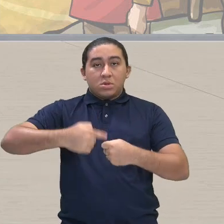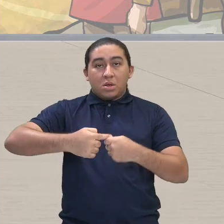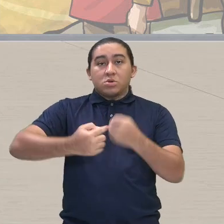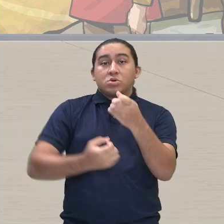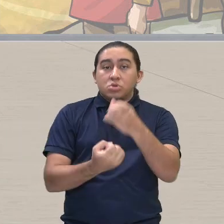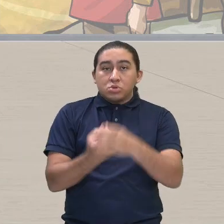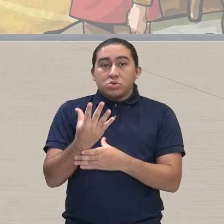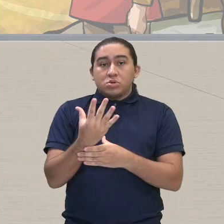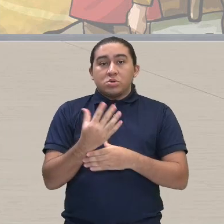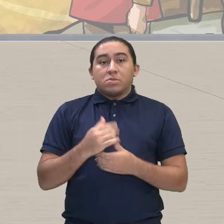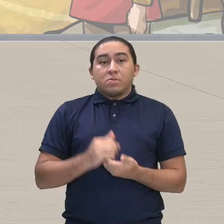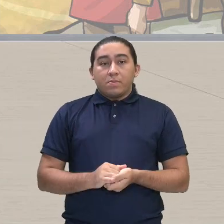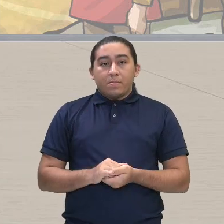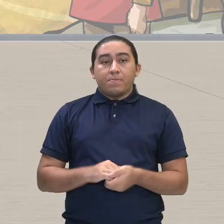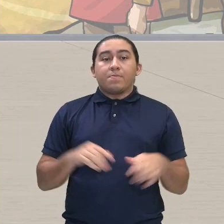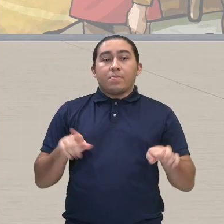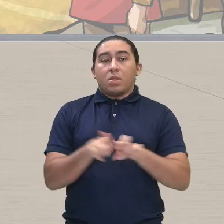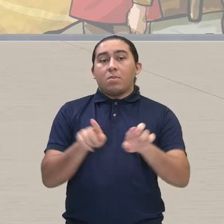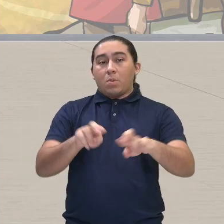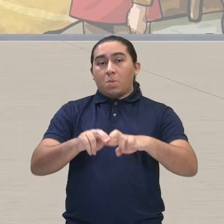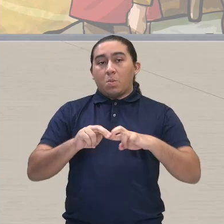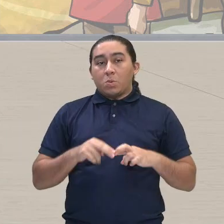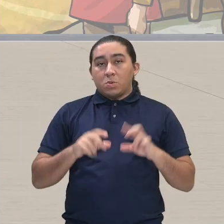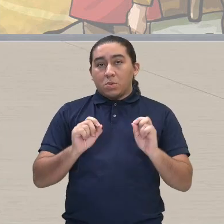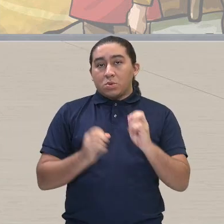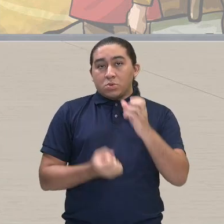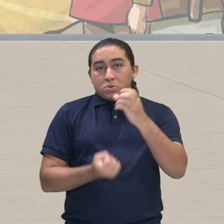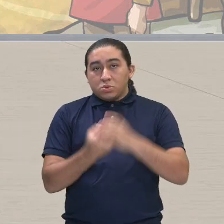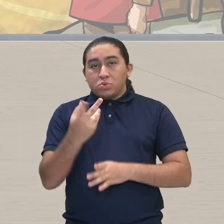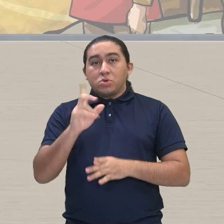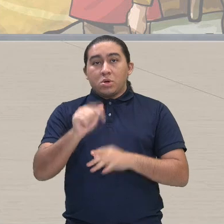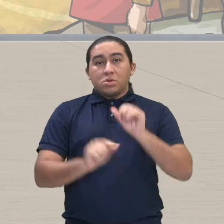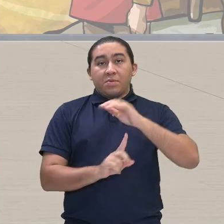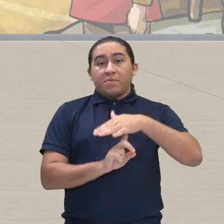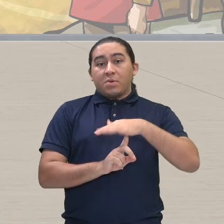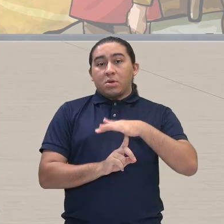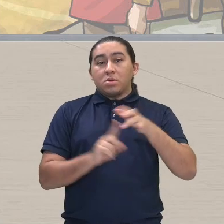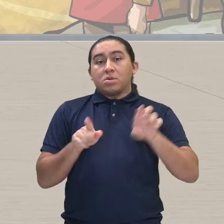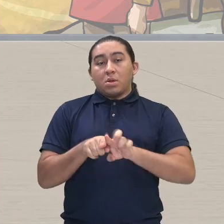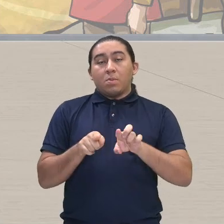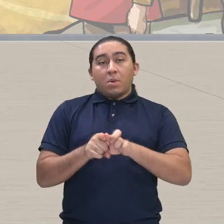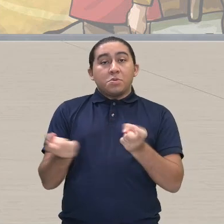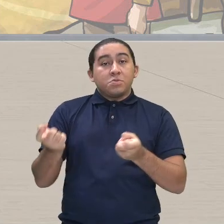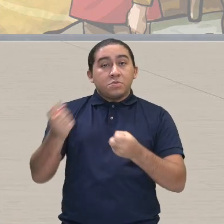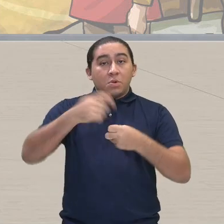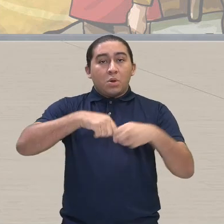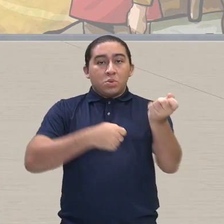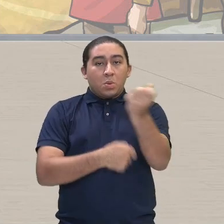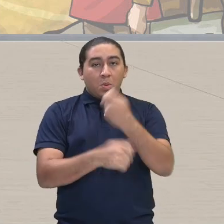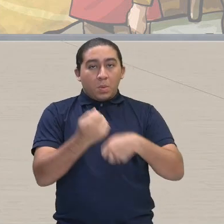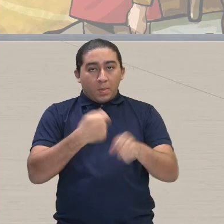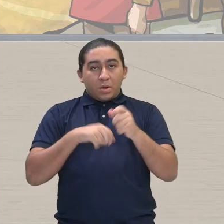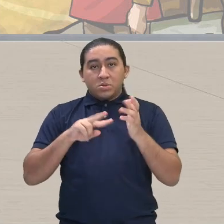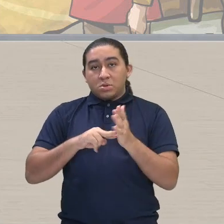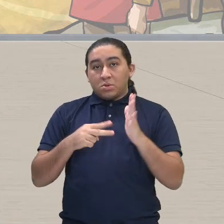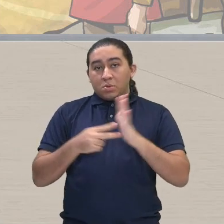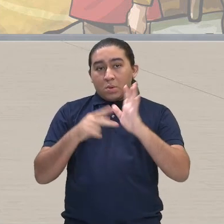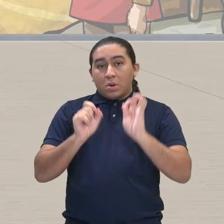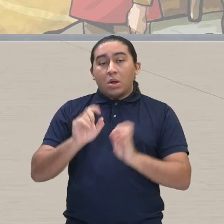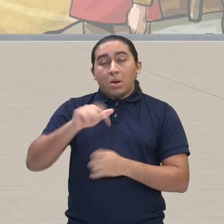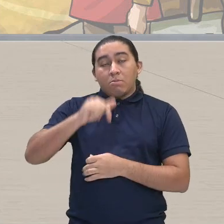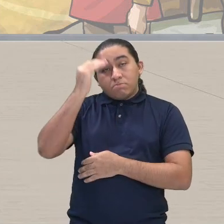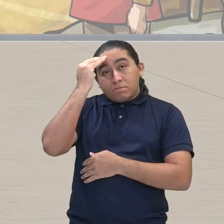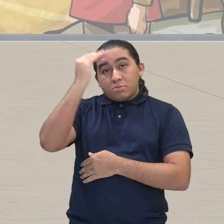acabavam surgindo. E é justamente o surgimento dessas feiras com a reativação do comércio que vai ser um dos